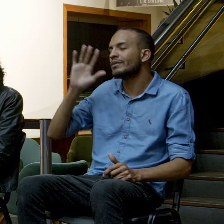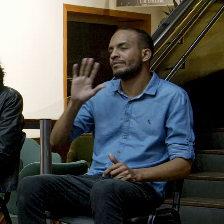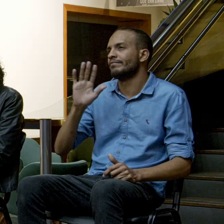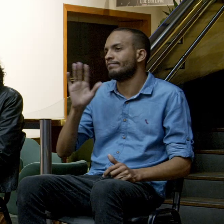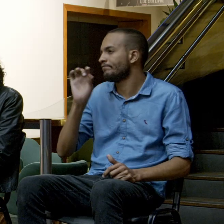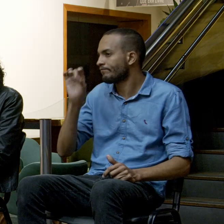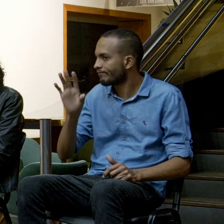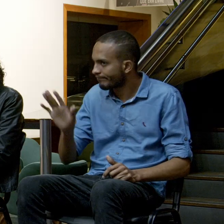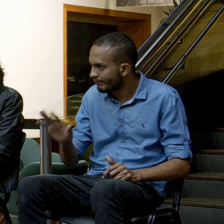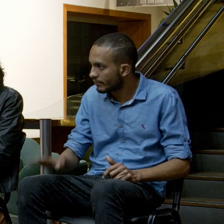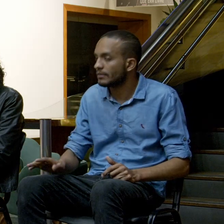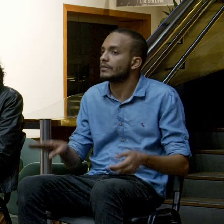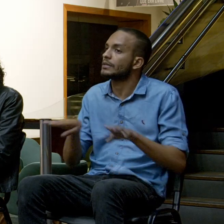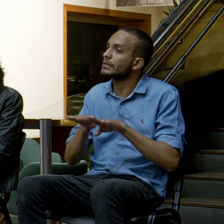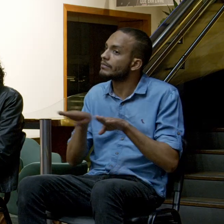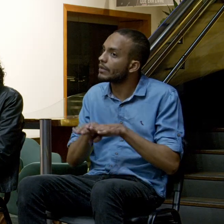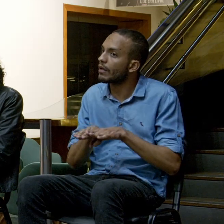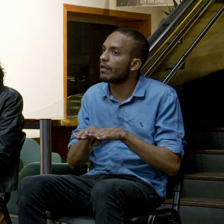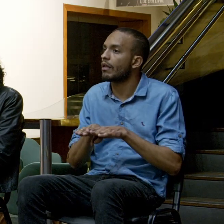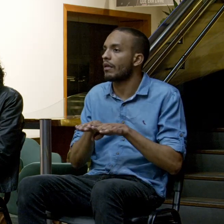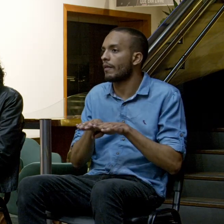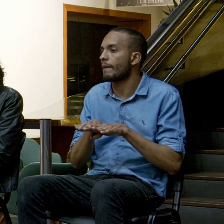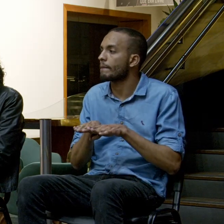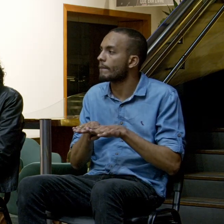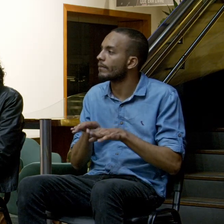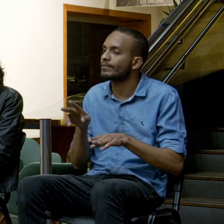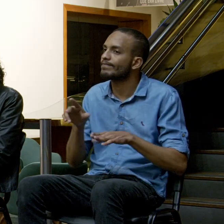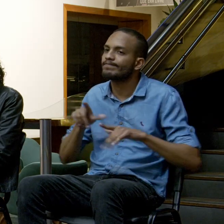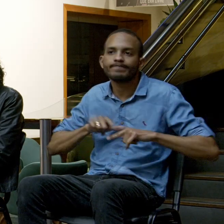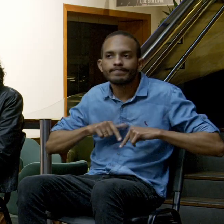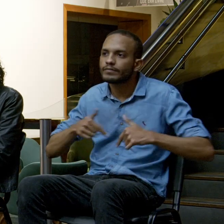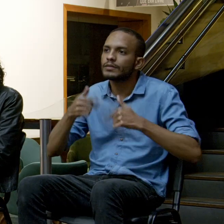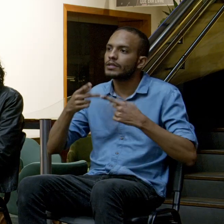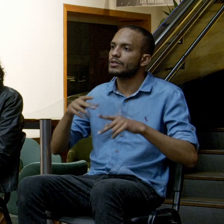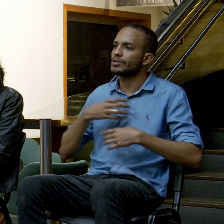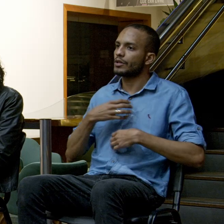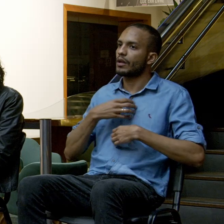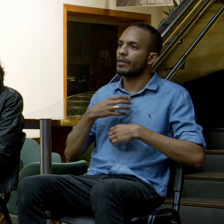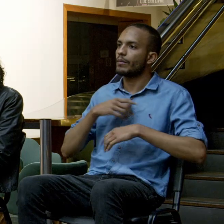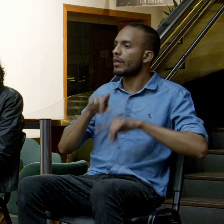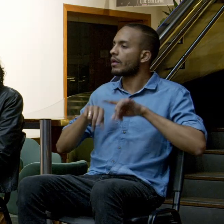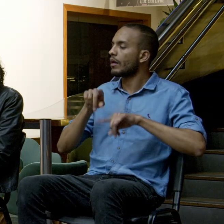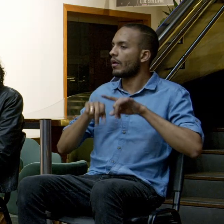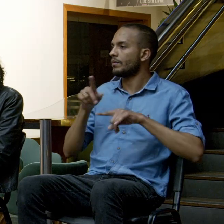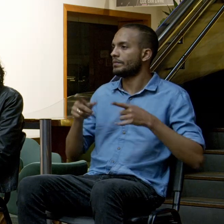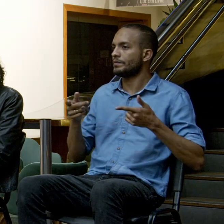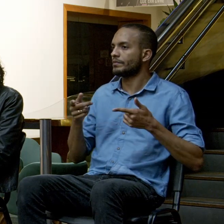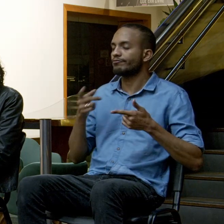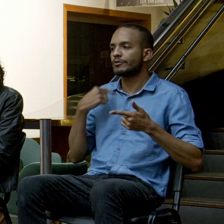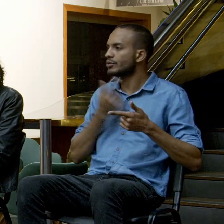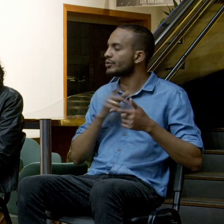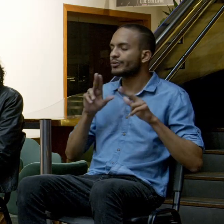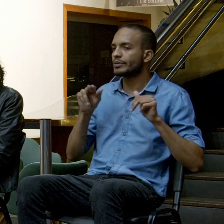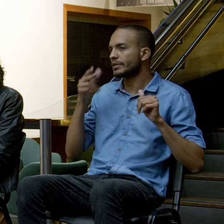filosófico só, né? Então, também, eu acho que ela puxa a gente para esse mundo material, e a gente nunca esquece,